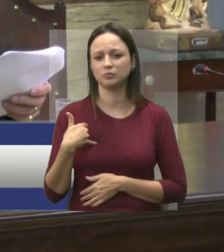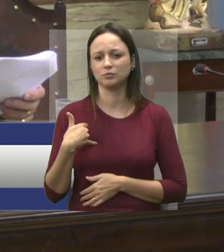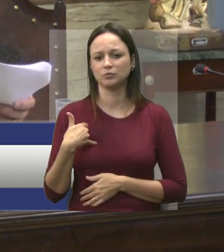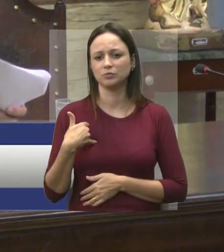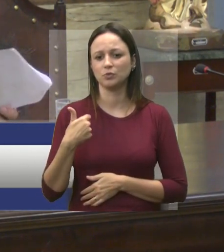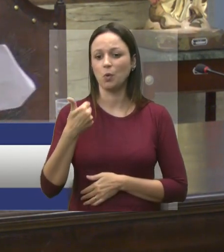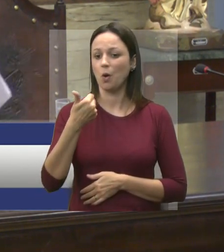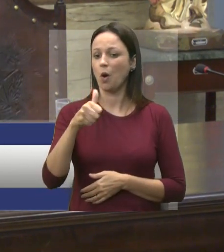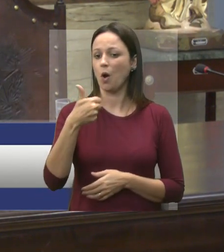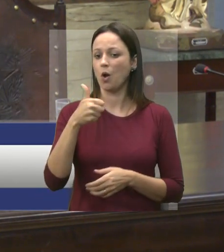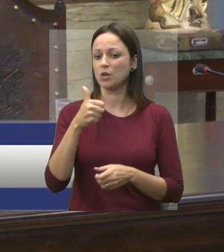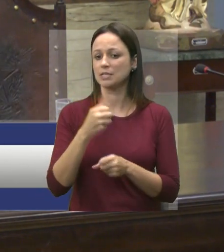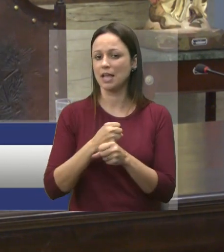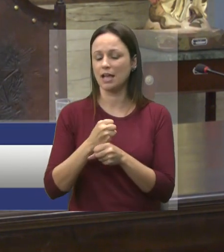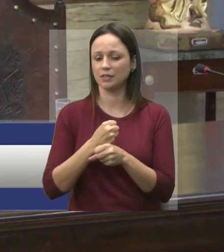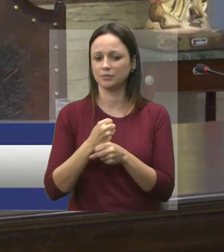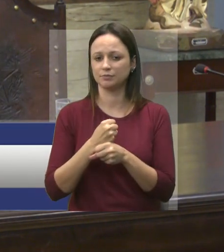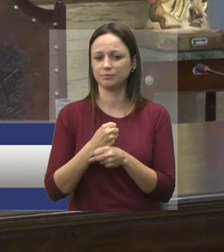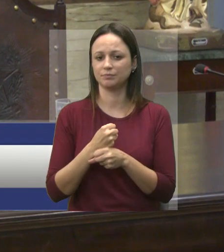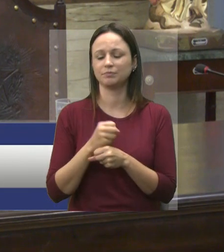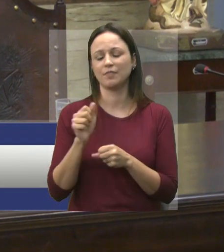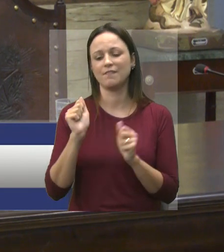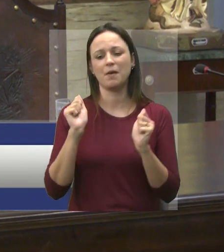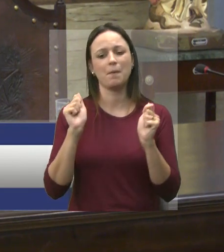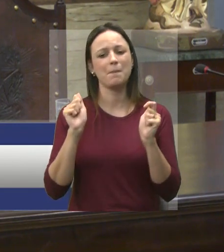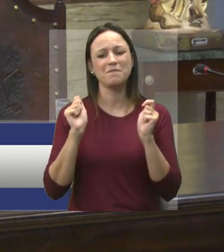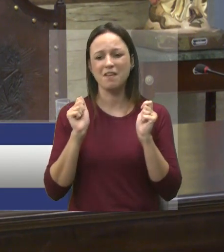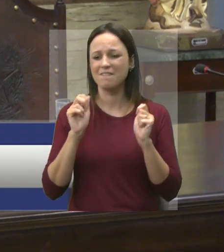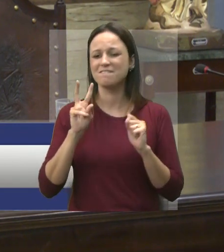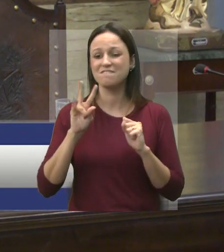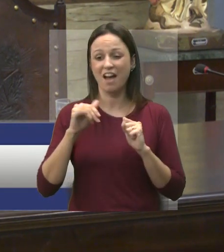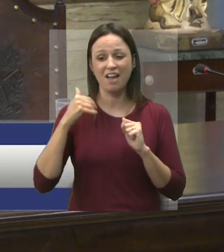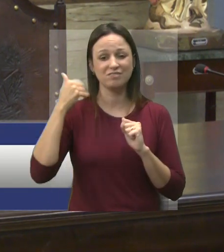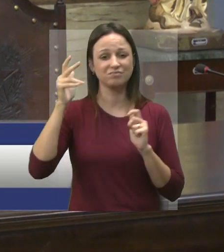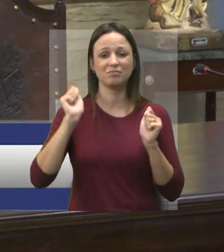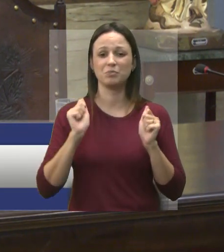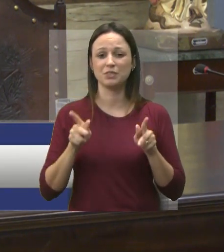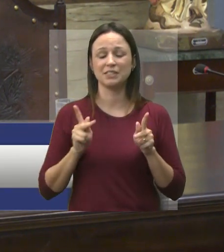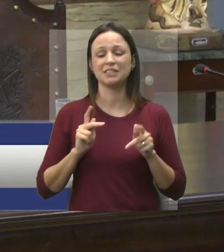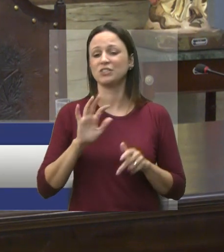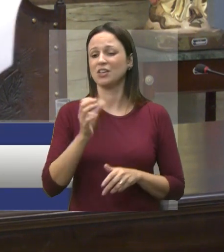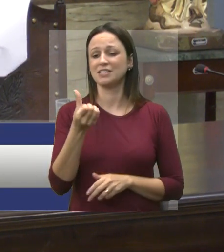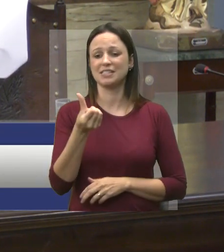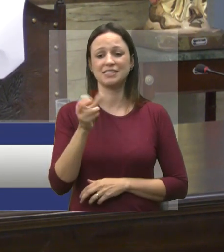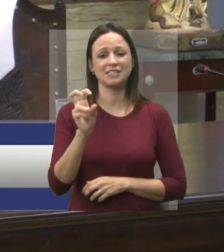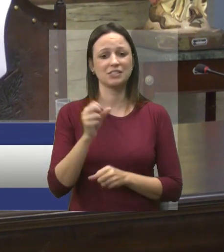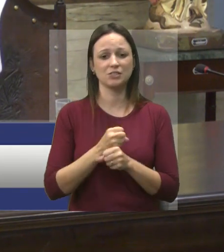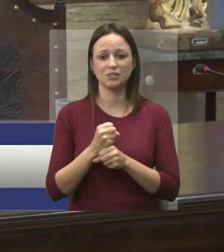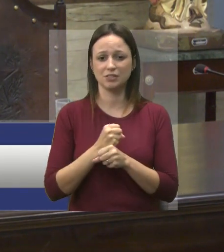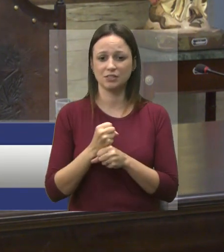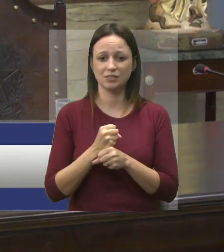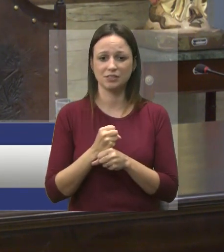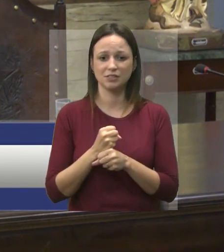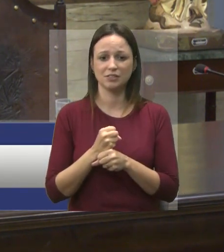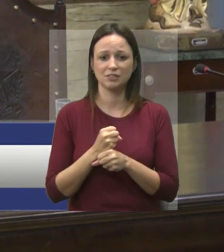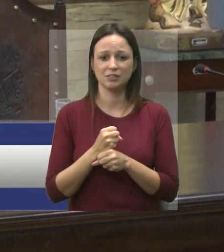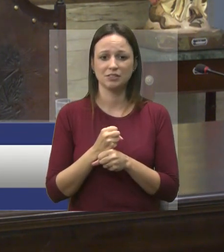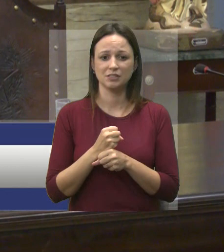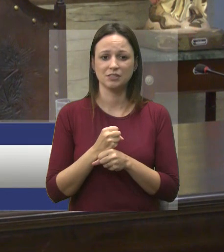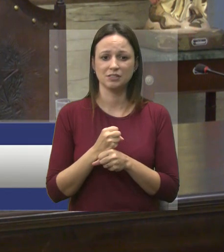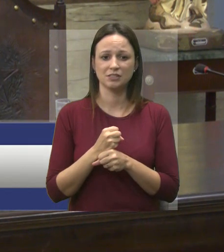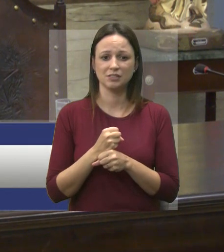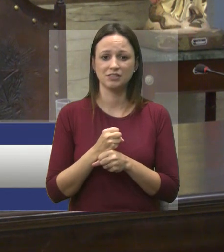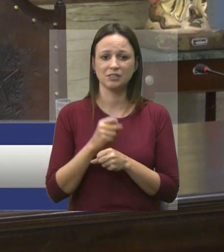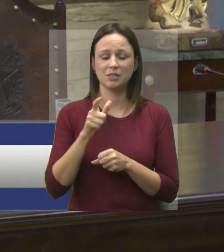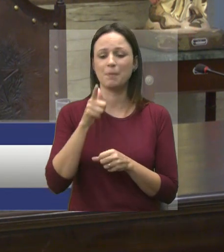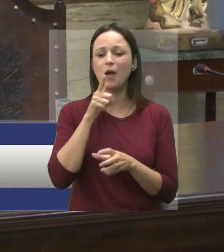11 anos, ele vai se aposentar somente com 65 anos, a não ser que complete os pontos antes, mas